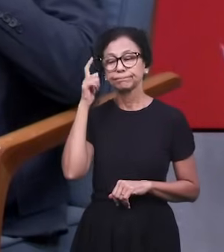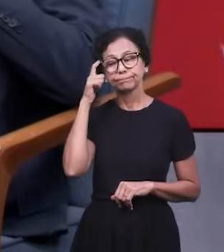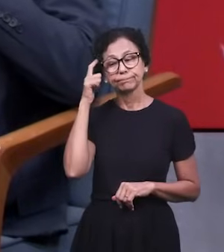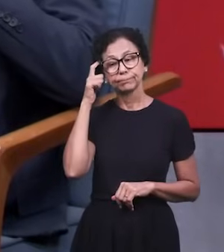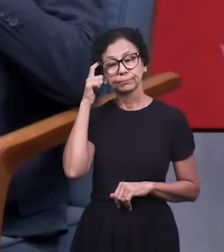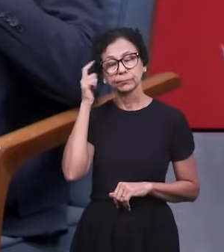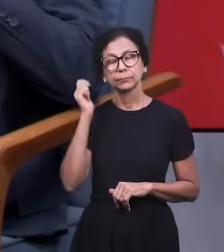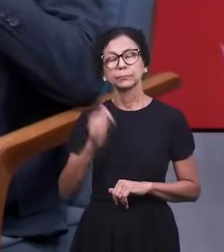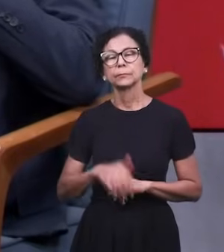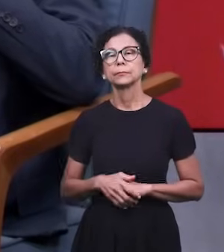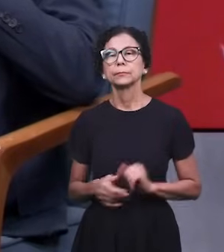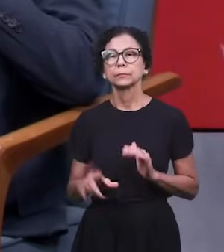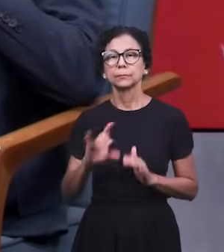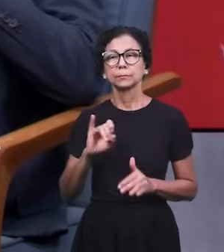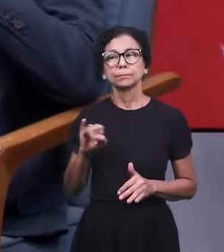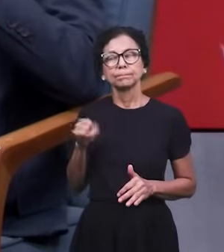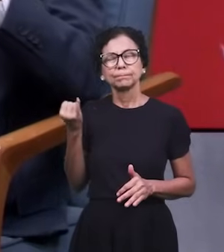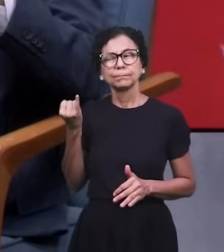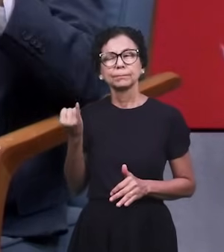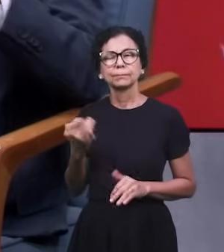bem.